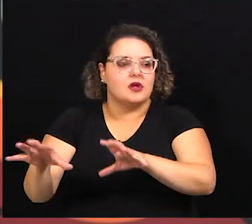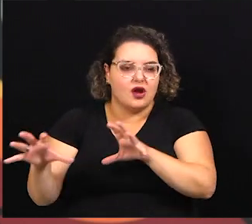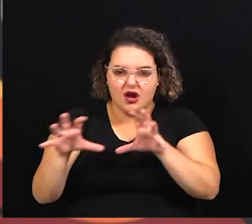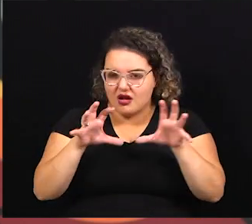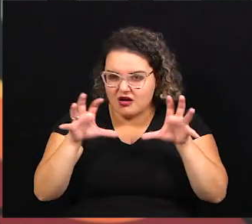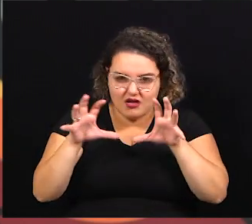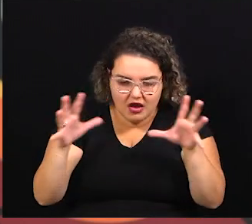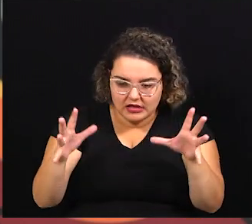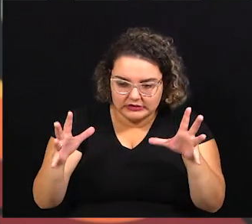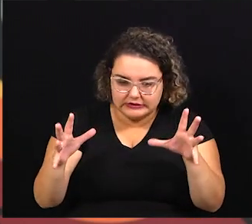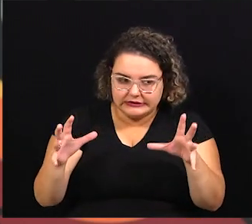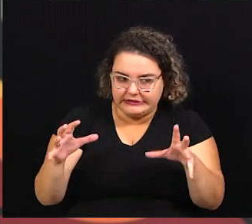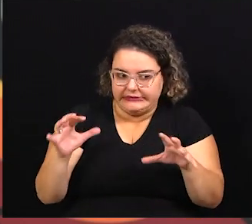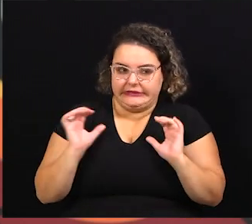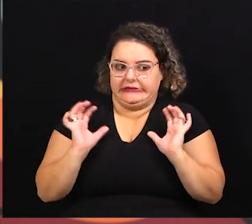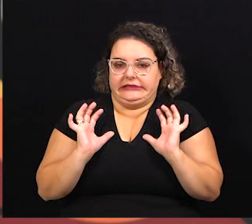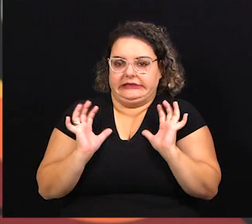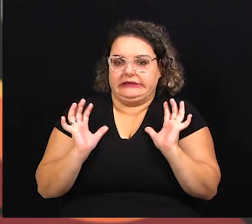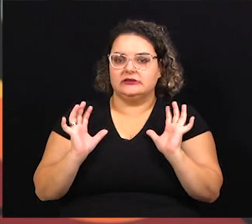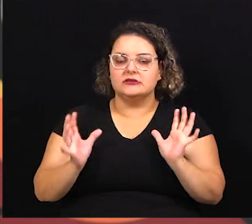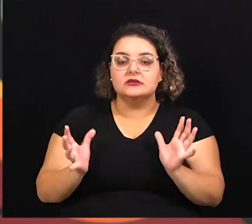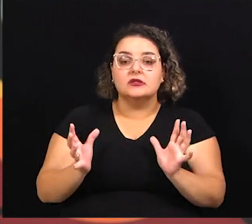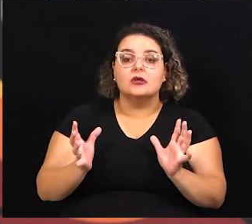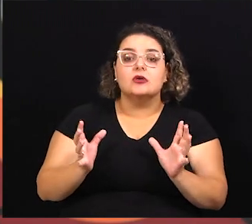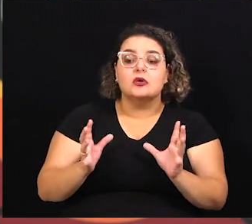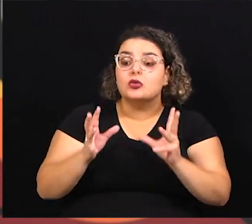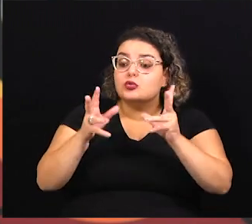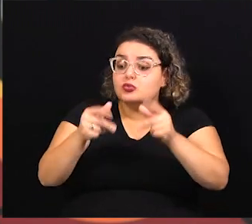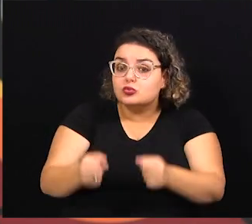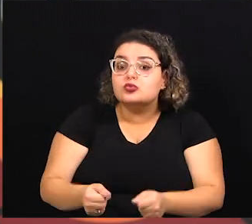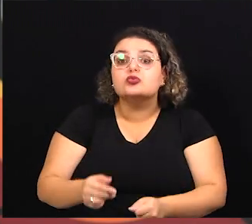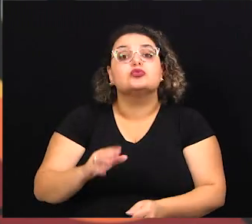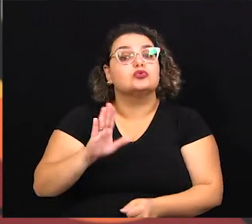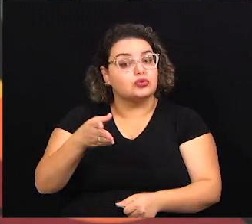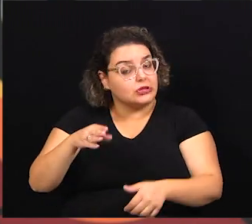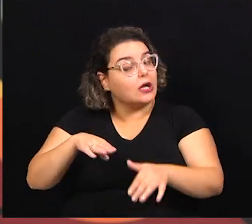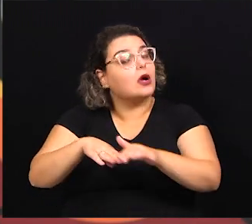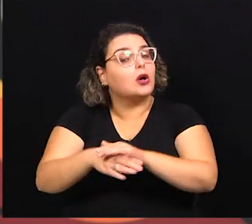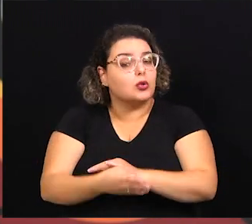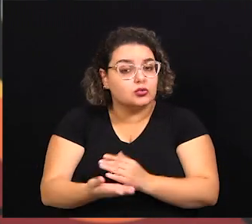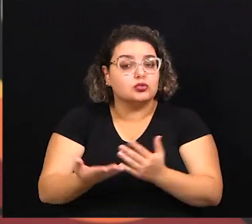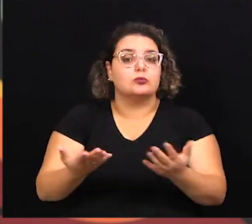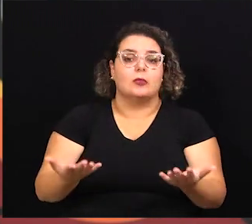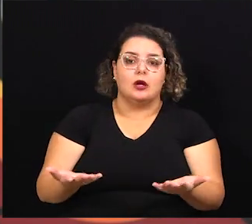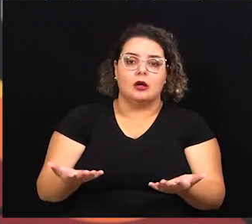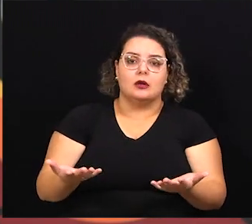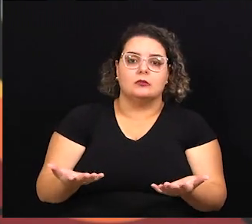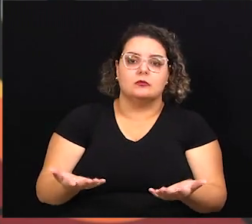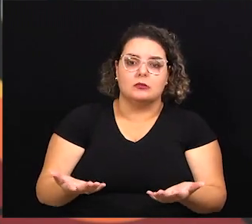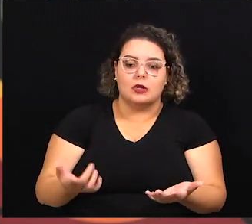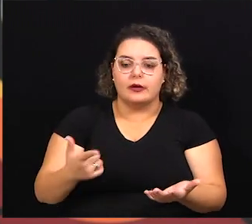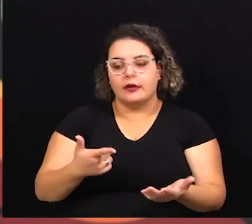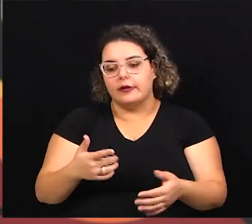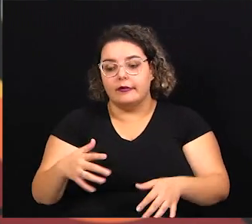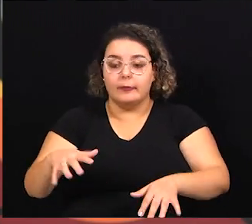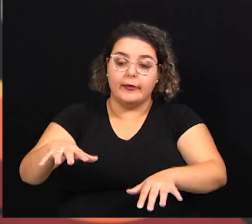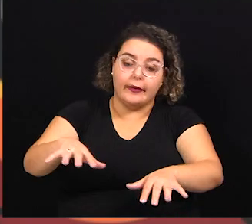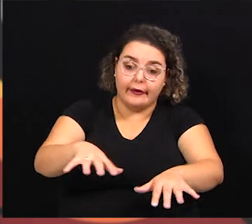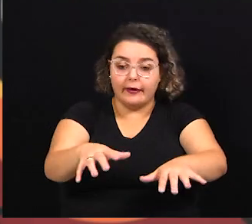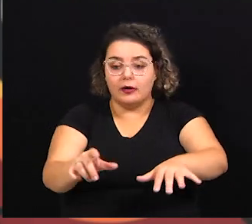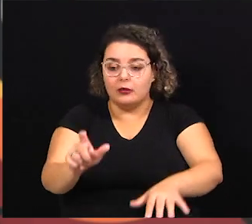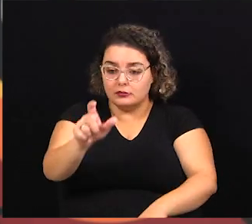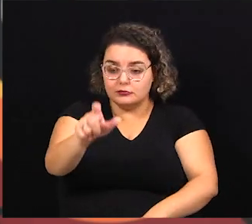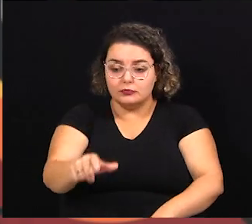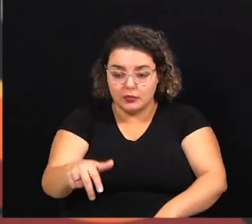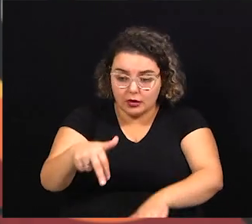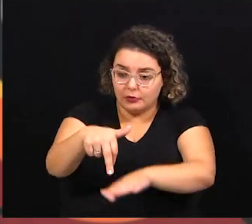história aterrorizante, horripilante, né? E toda aquilo que a gente já está acostumado, né? De que eles